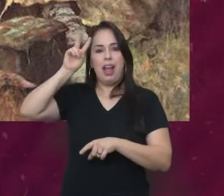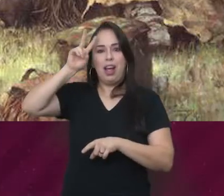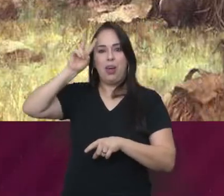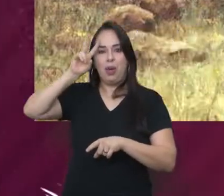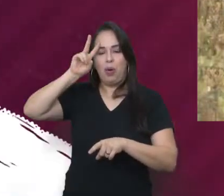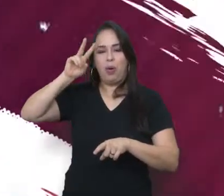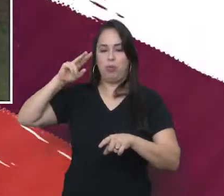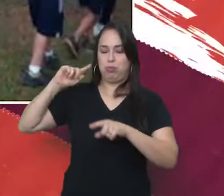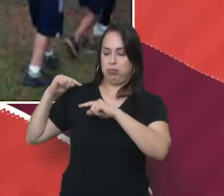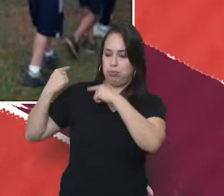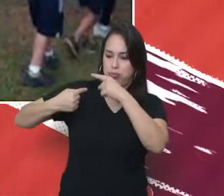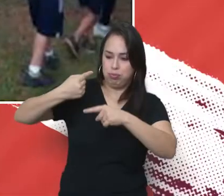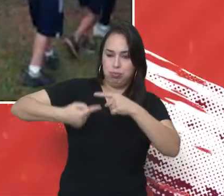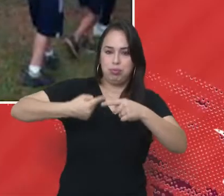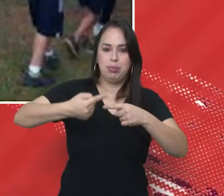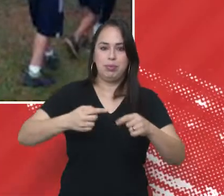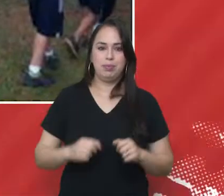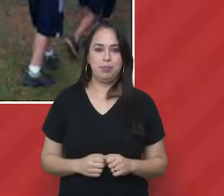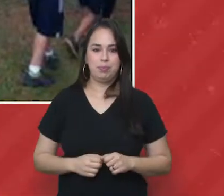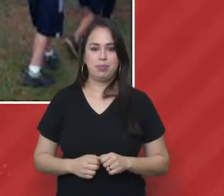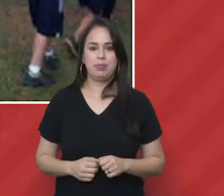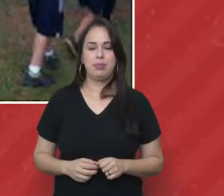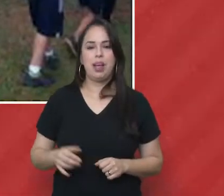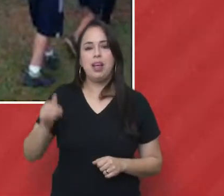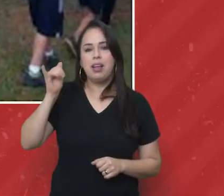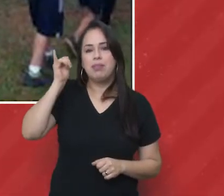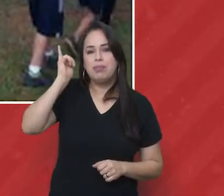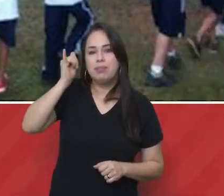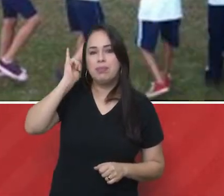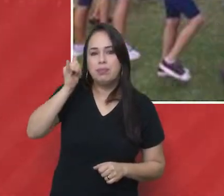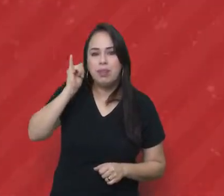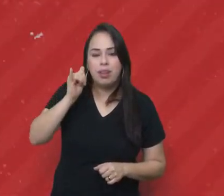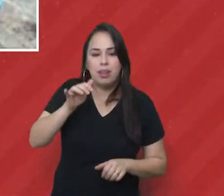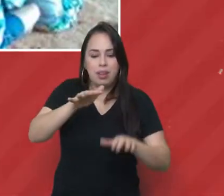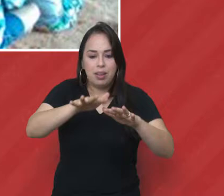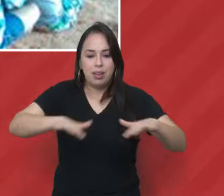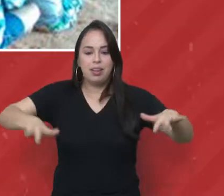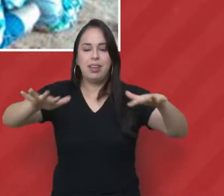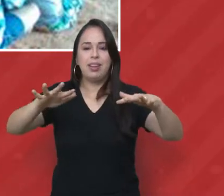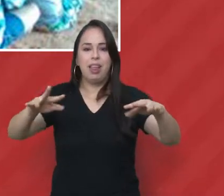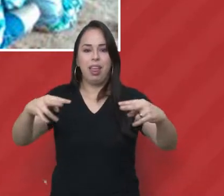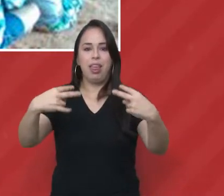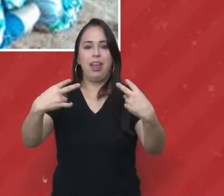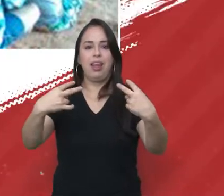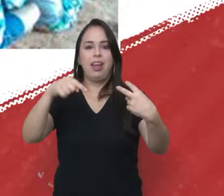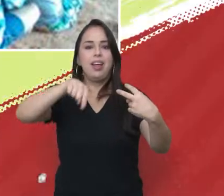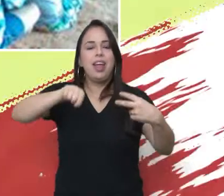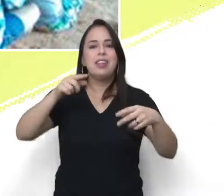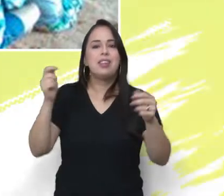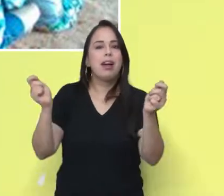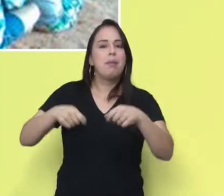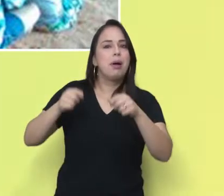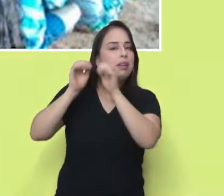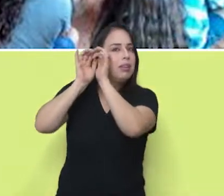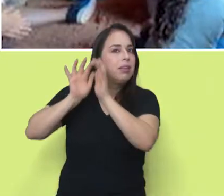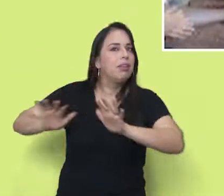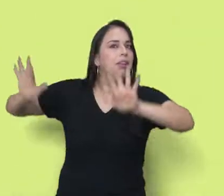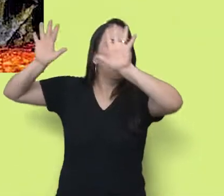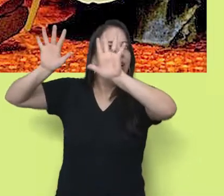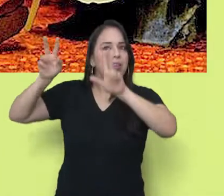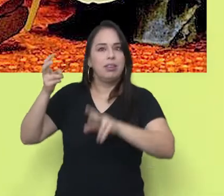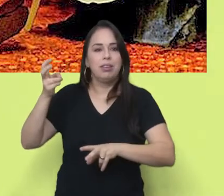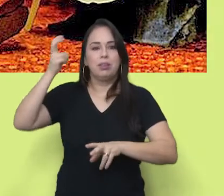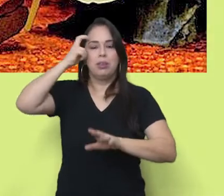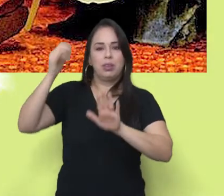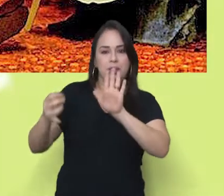adiante valores éticos e morais. Os contadores de história provocam em seus ouvintes um processo de construção de suas identidades sociais e